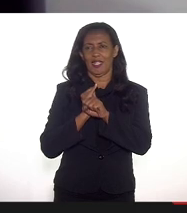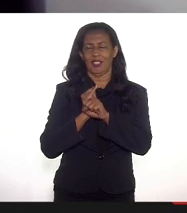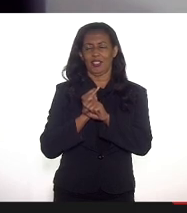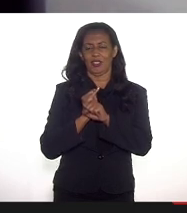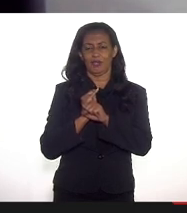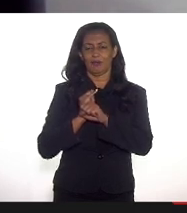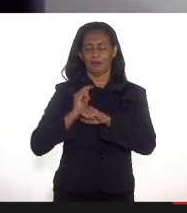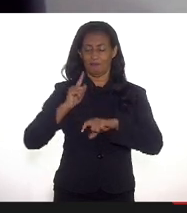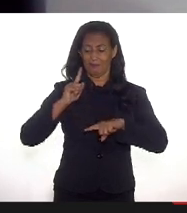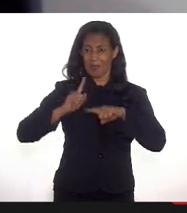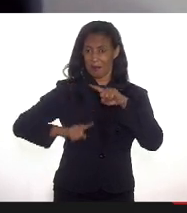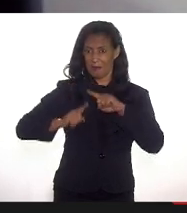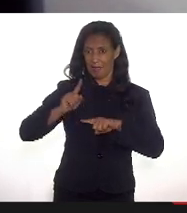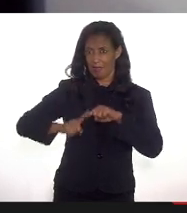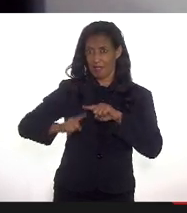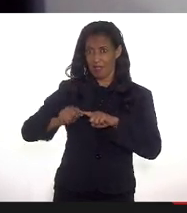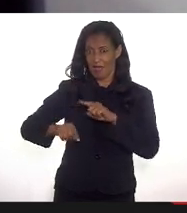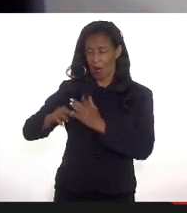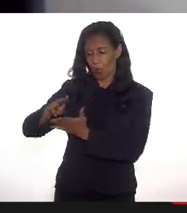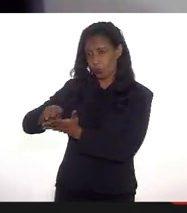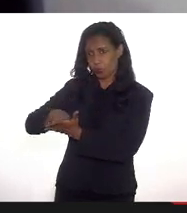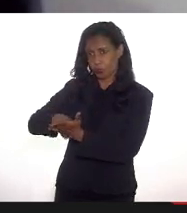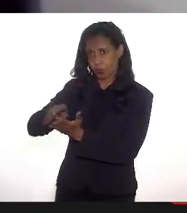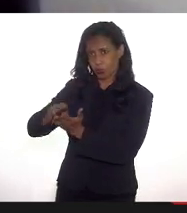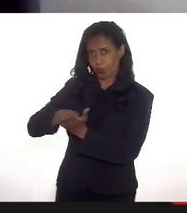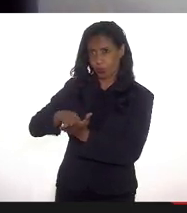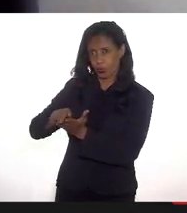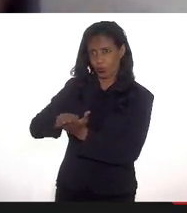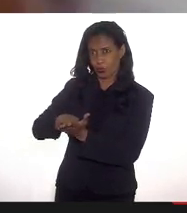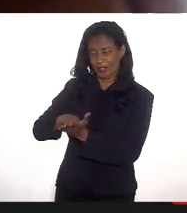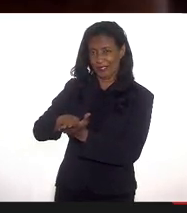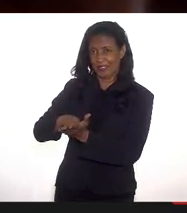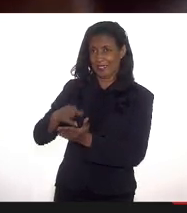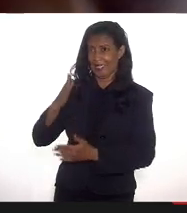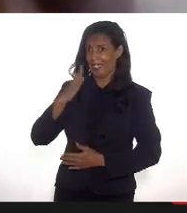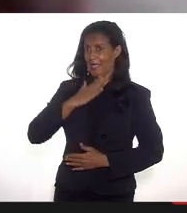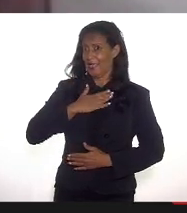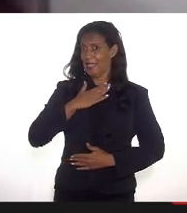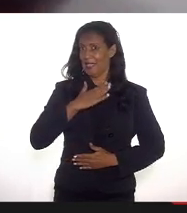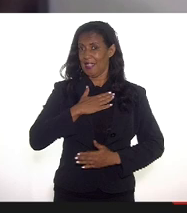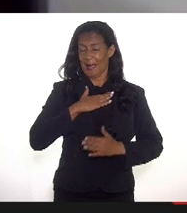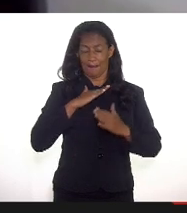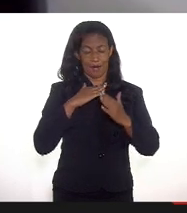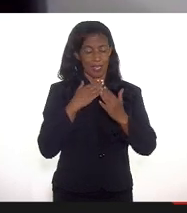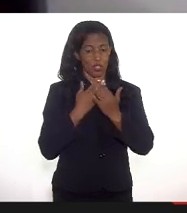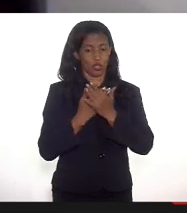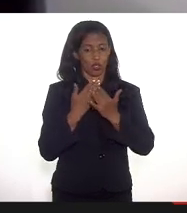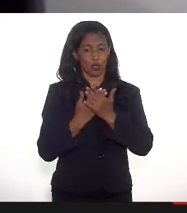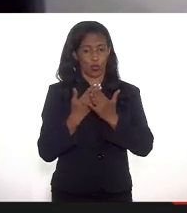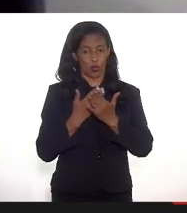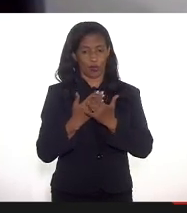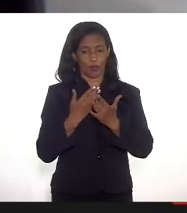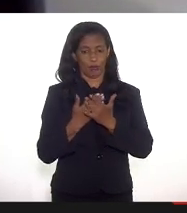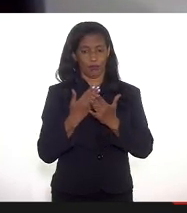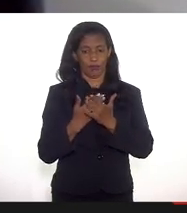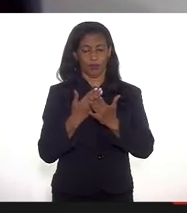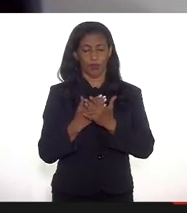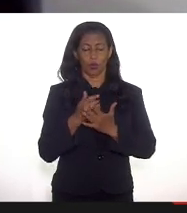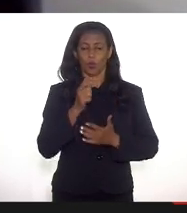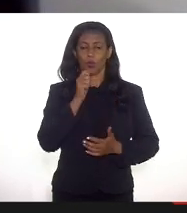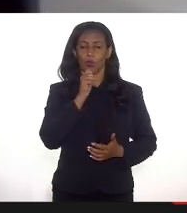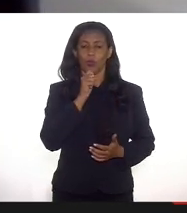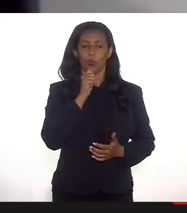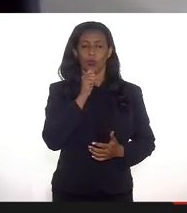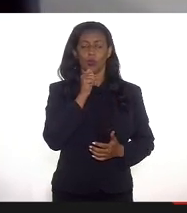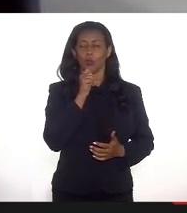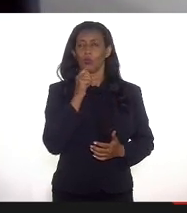O material impresso, pelo menos na minha escola, e aí isso não tem, espero que entendam, não tem a ver efetivamente